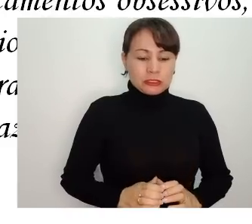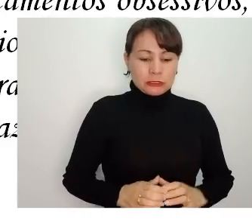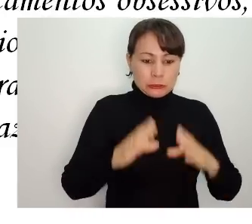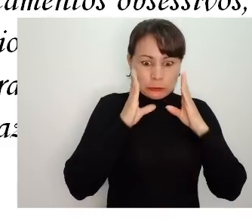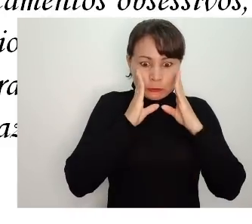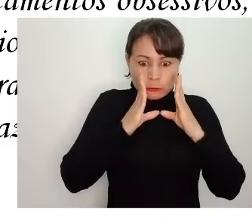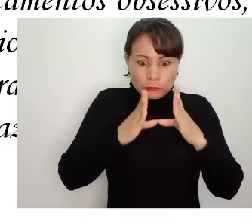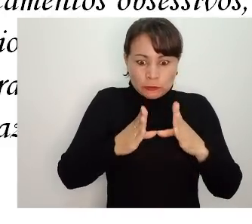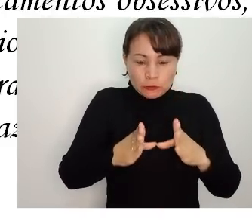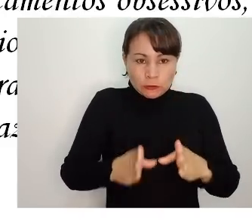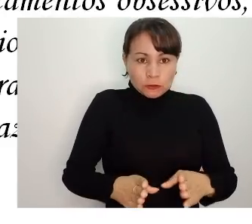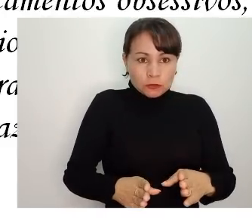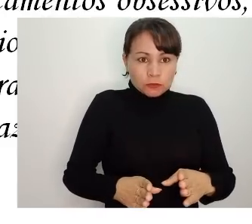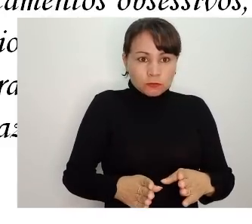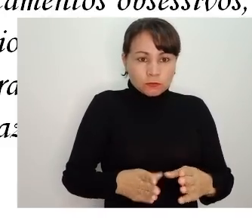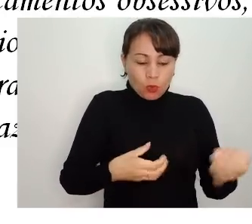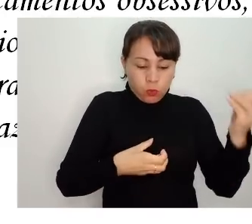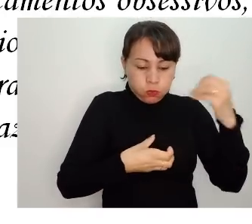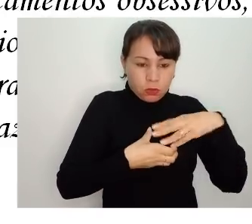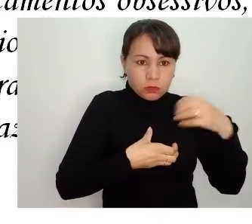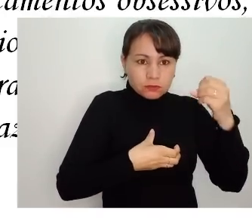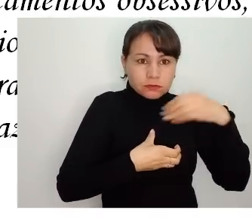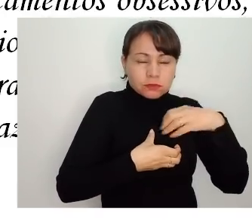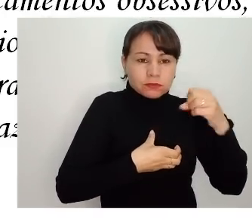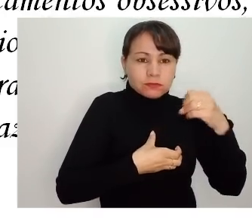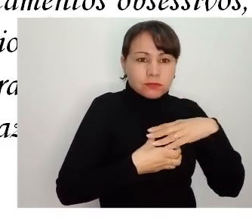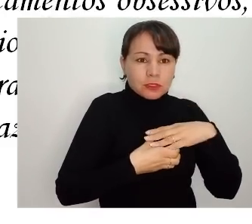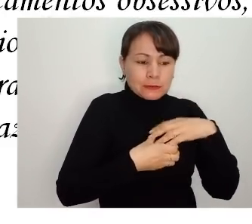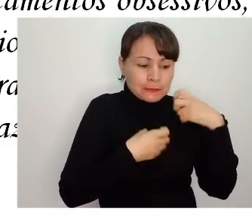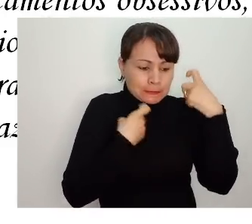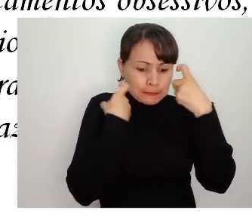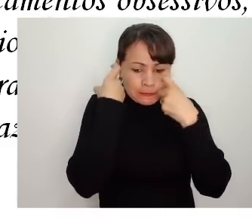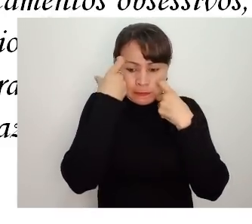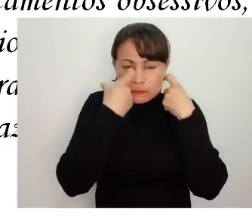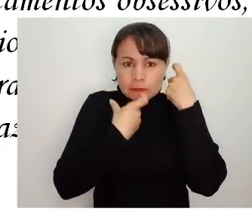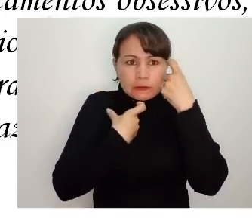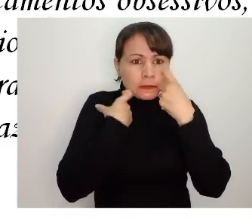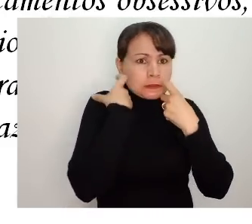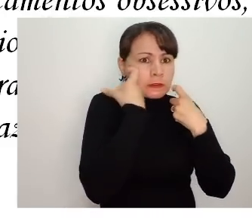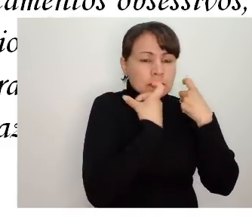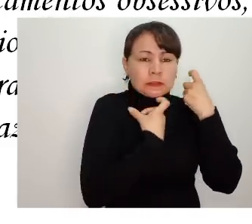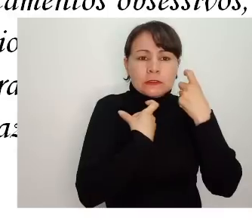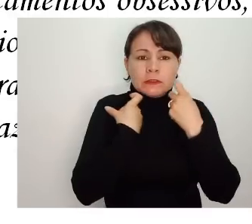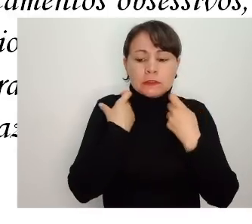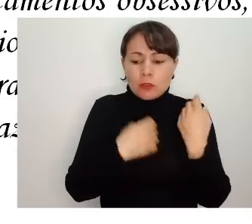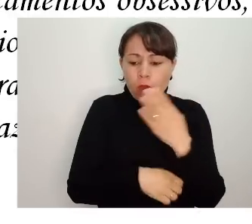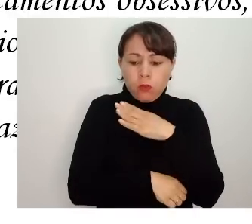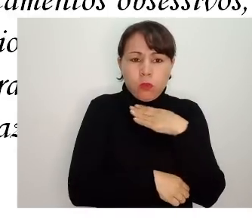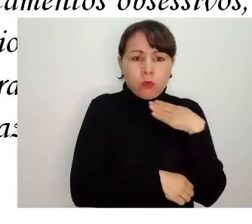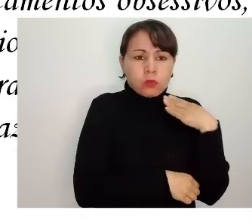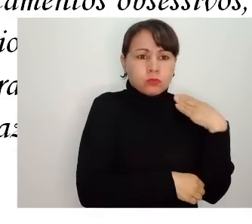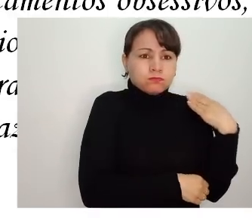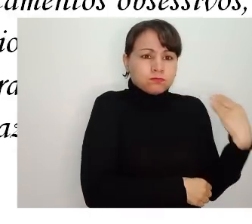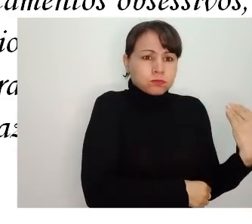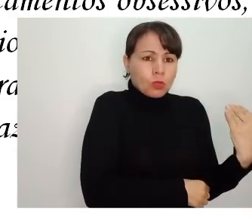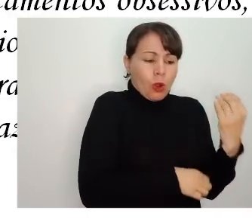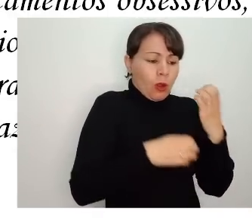comportamentos obsessivos, acumulação, paranoia, comportamento